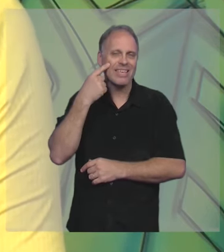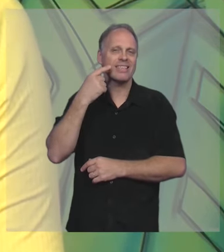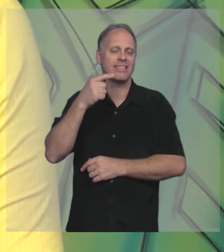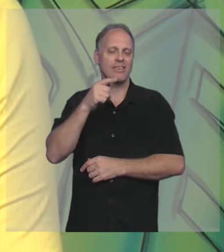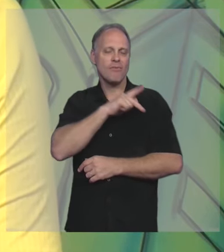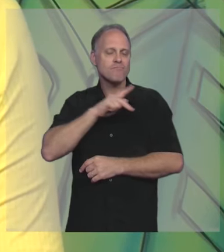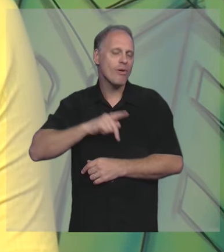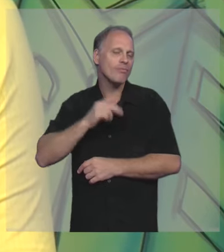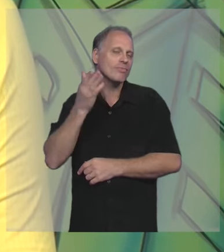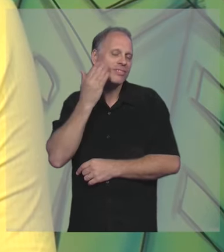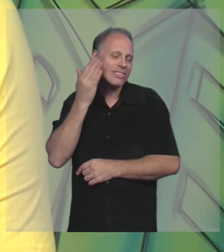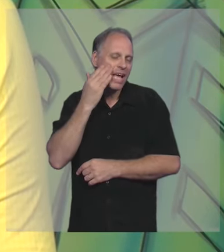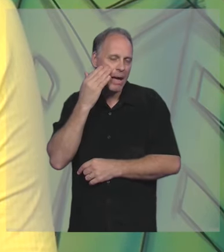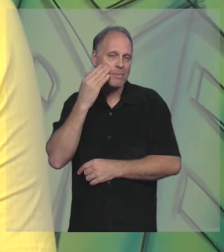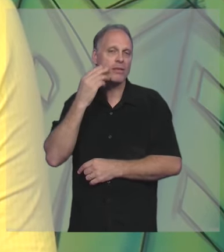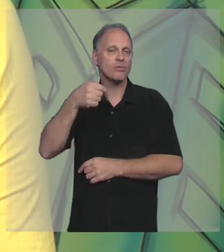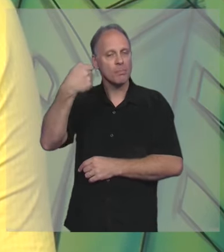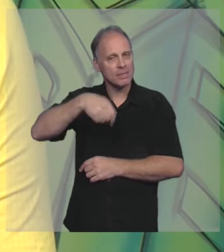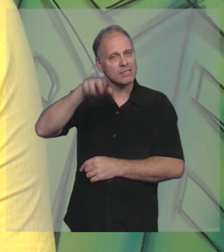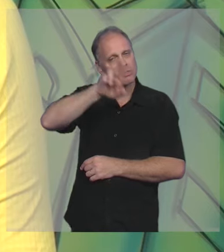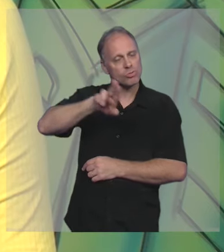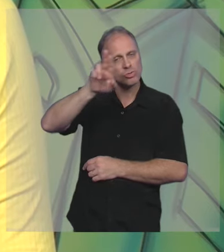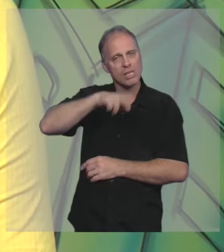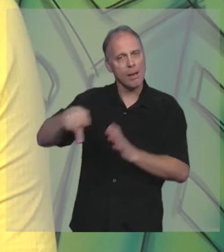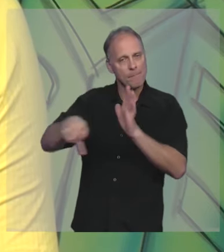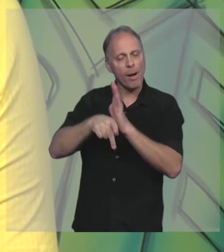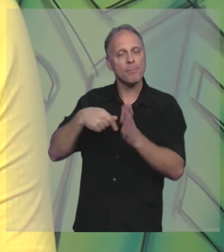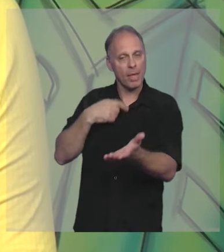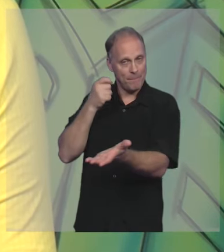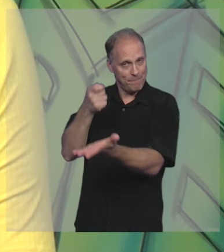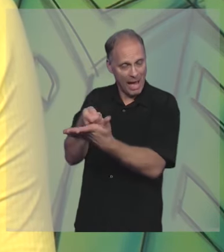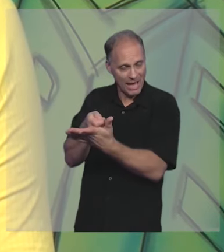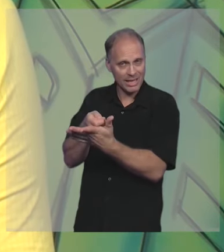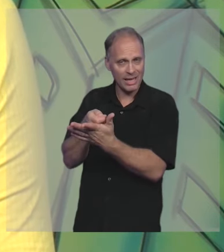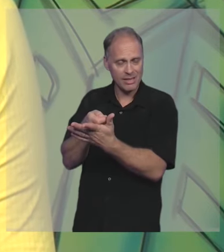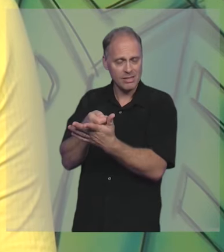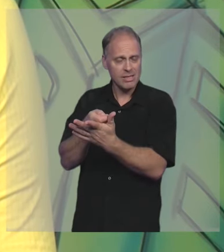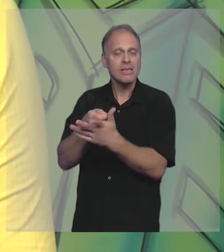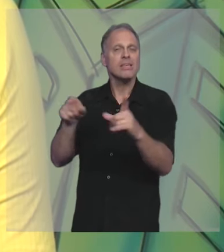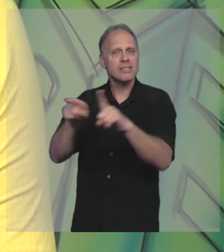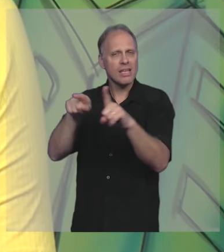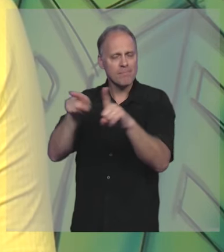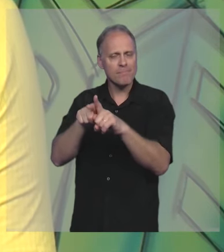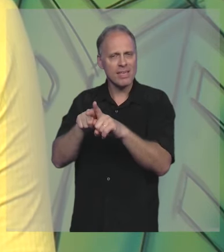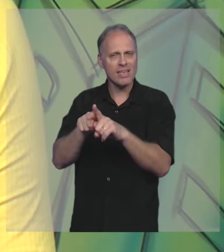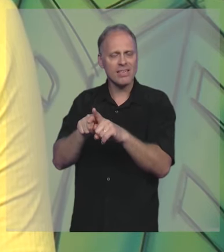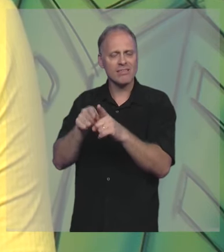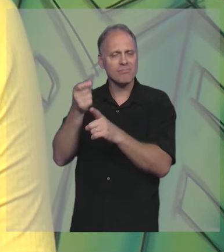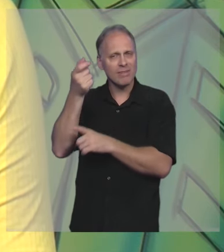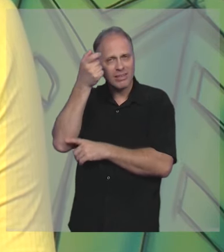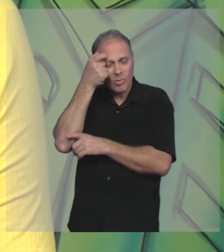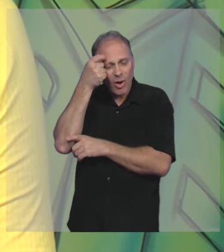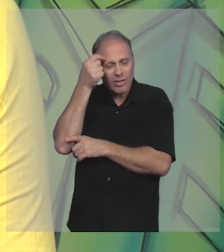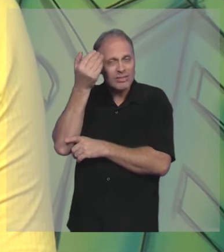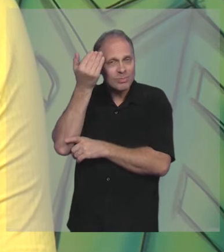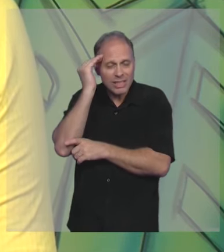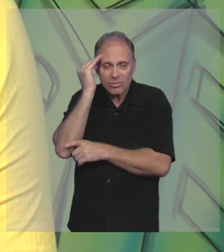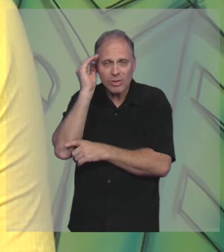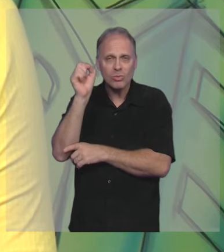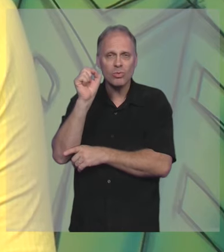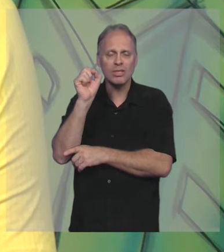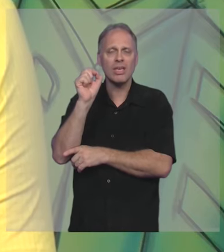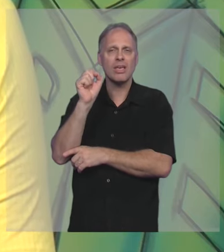cobre pelo serviço que ela mesmo banca, que ela mesmo paga, e exatamente uma conscientização